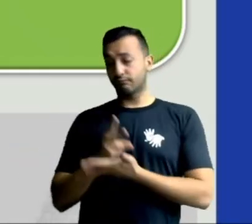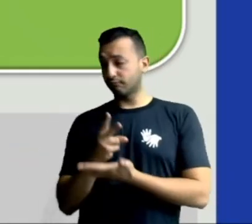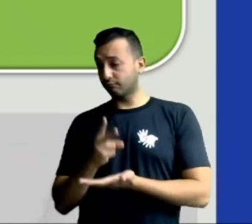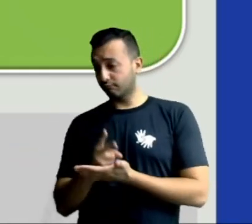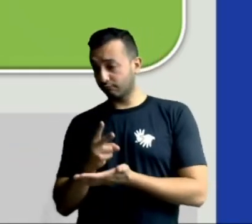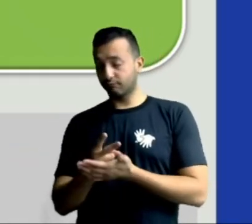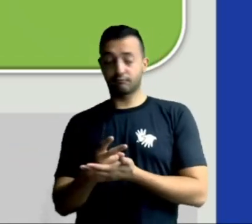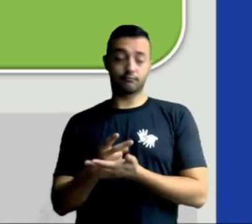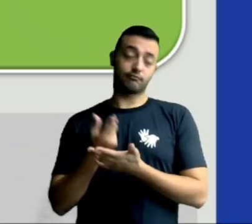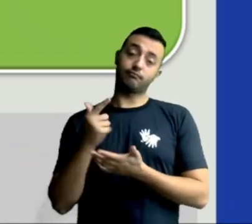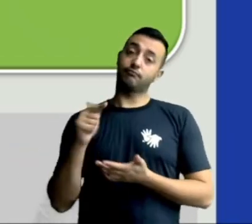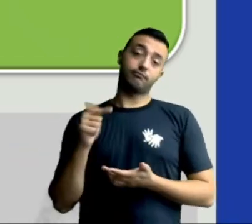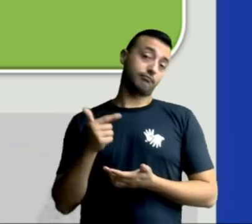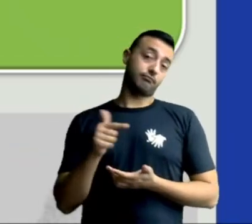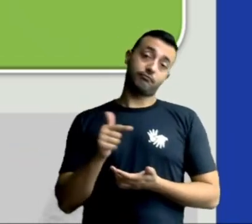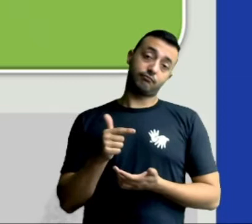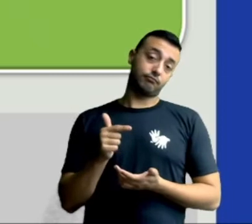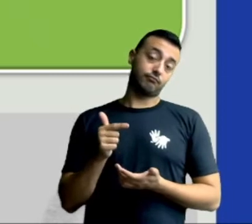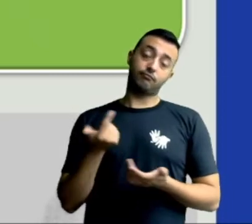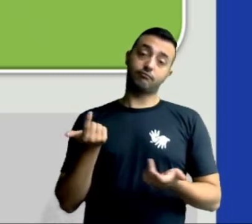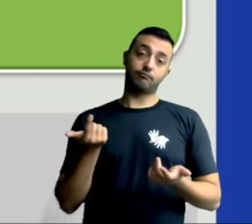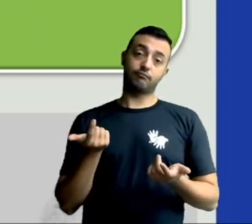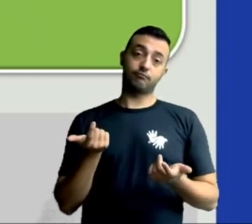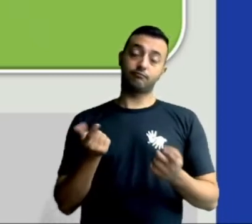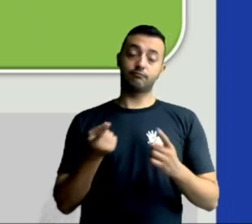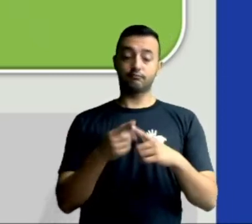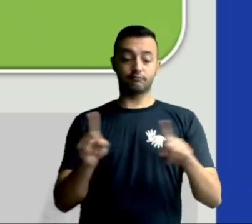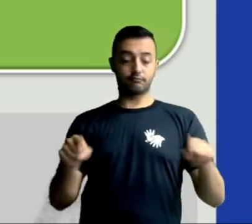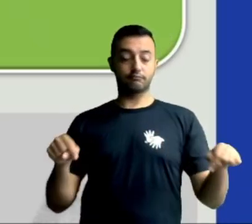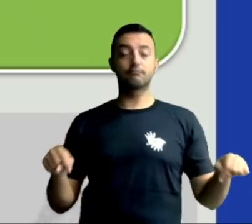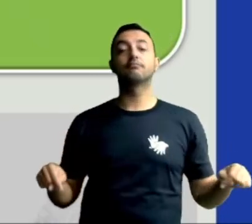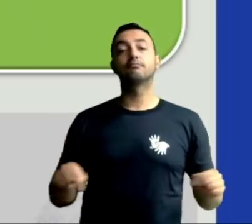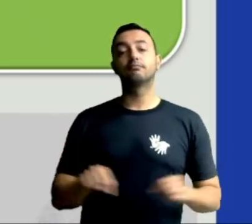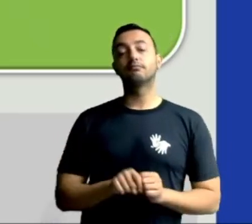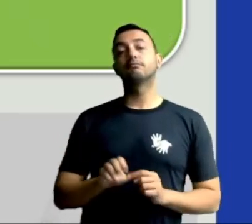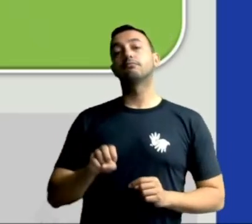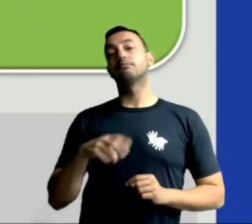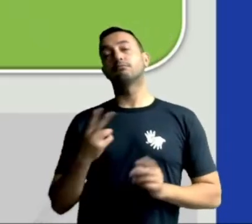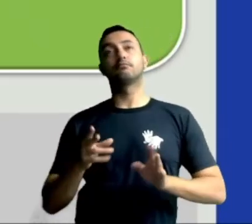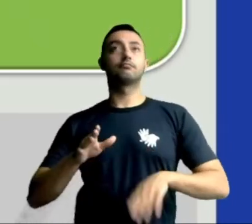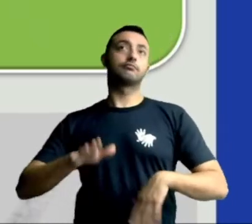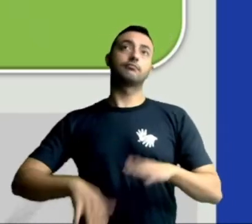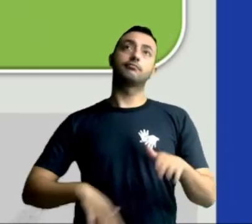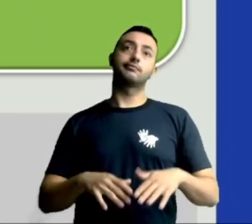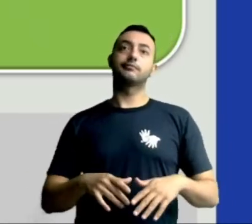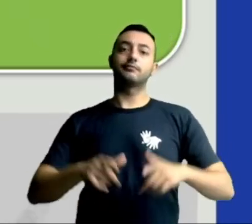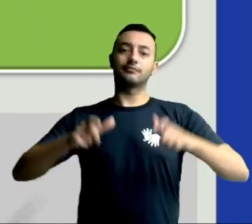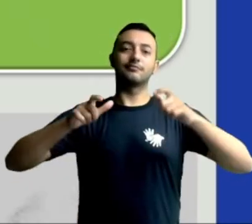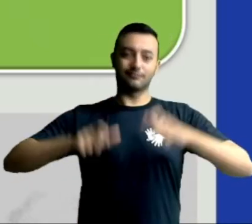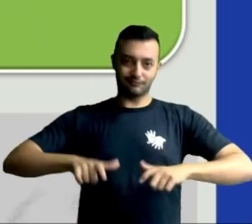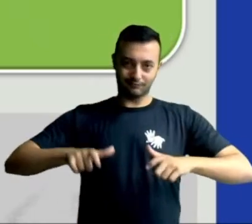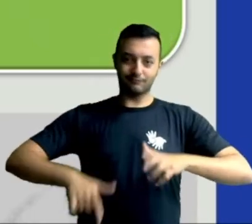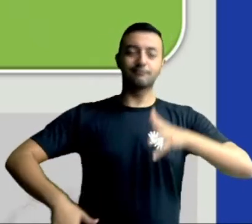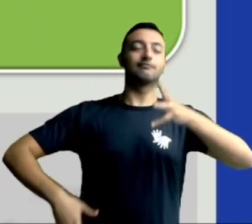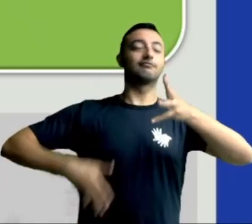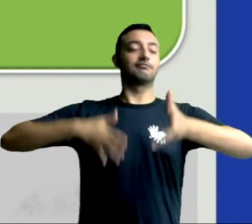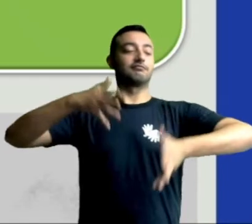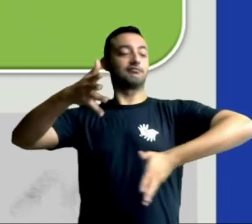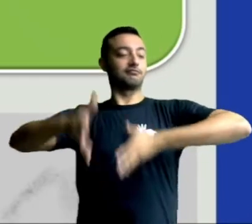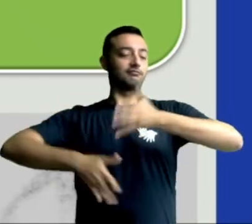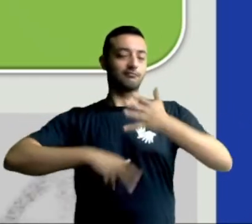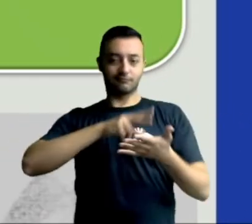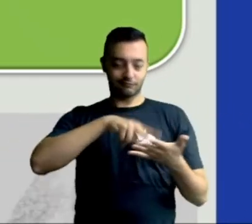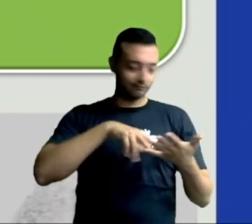gente não tem, tá, tanto espaço ou o espaço talvez não permita que pratiquemos